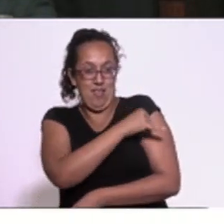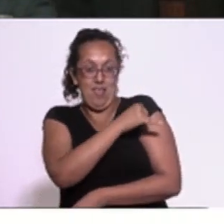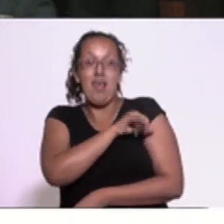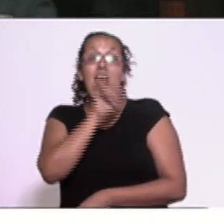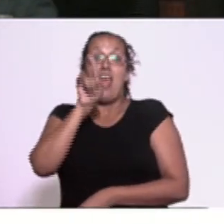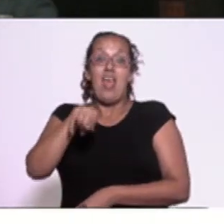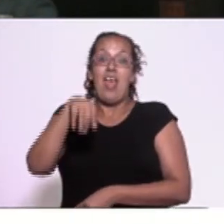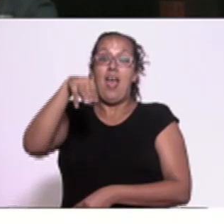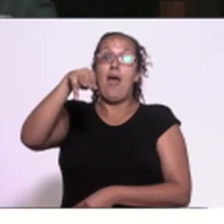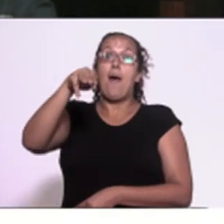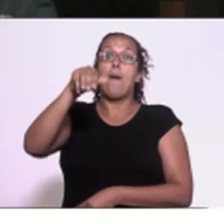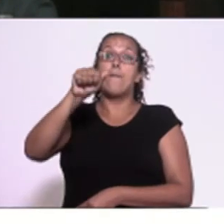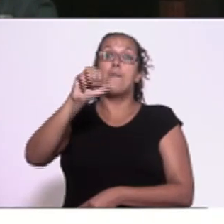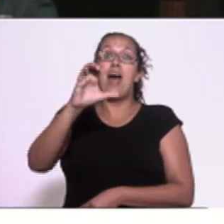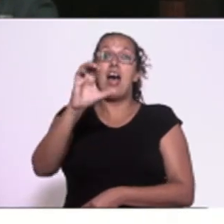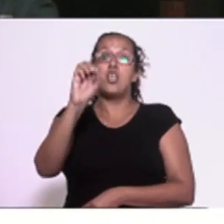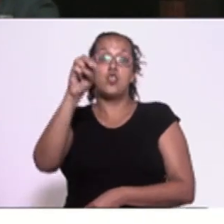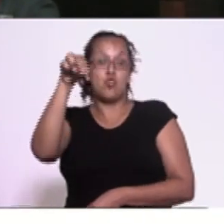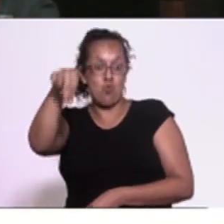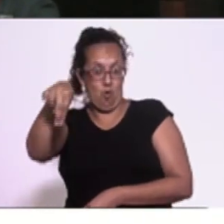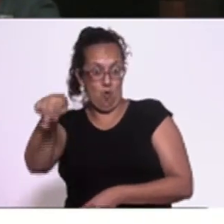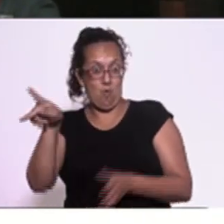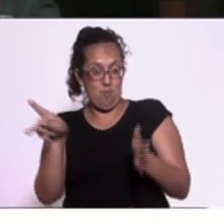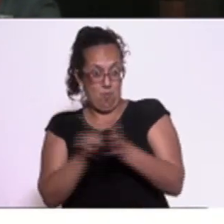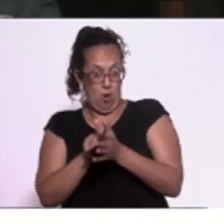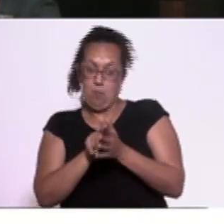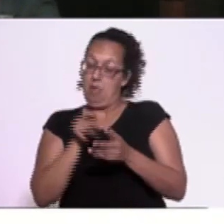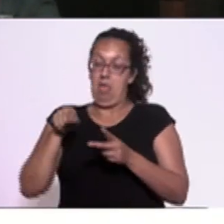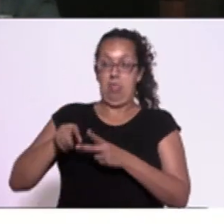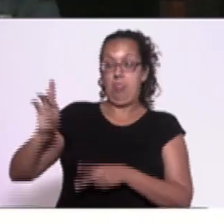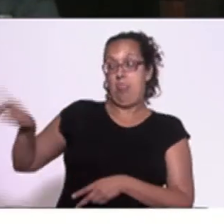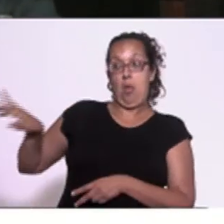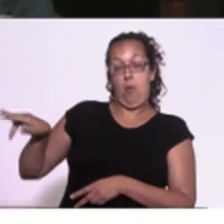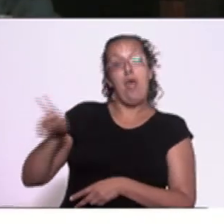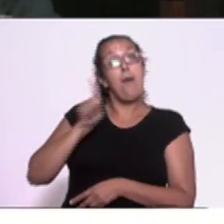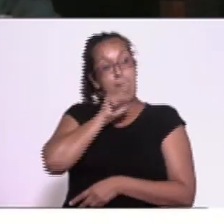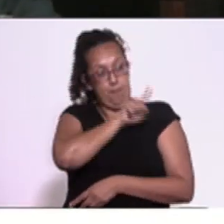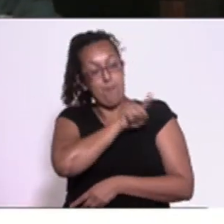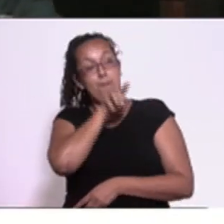maçom, coisa que o Luiz Edmundo não é, maçom,